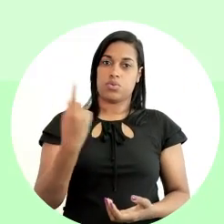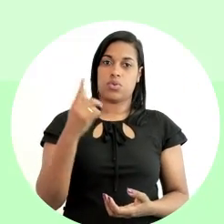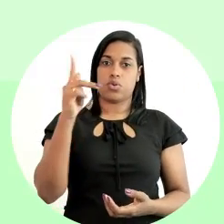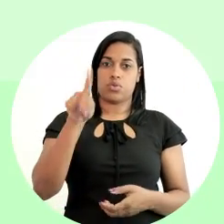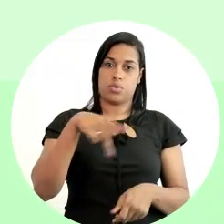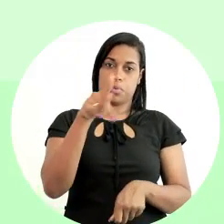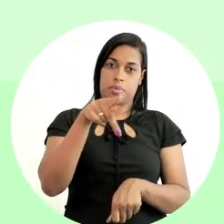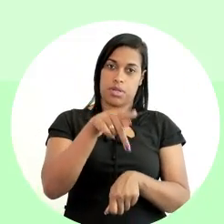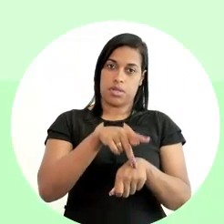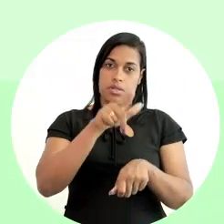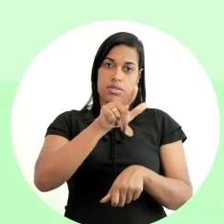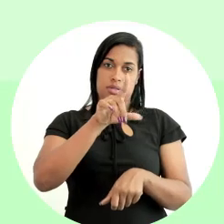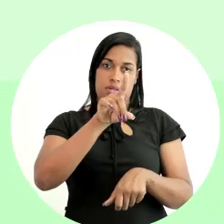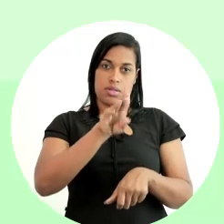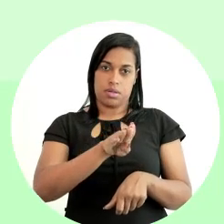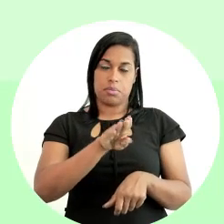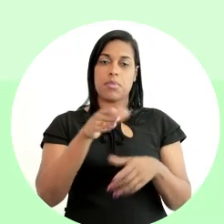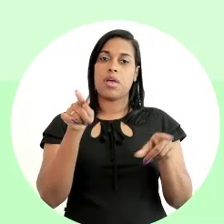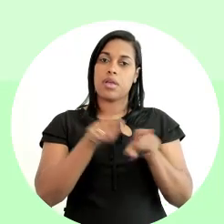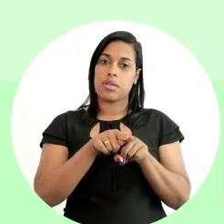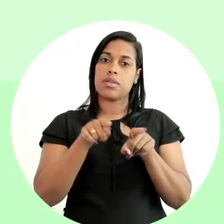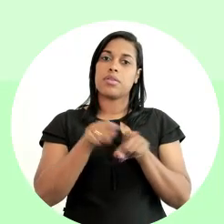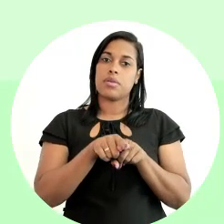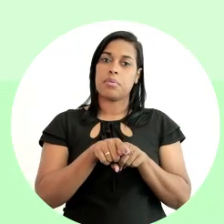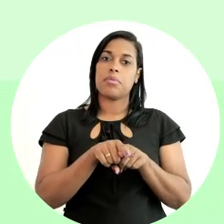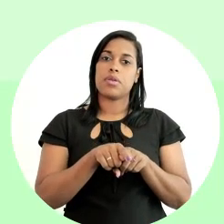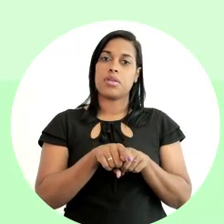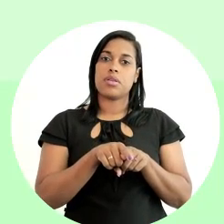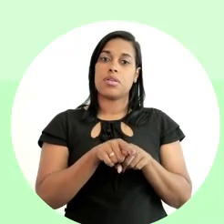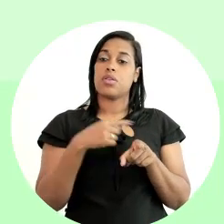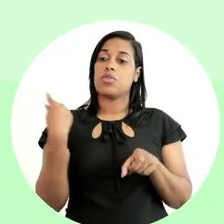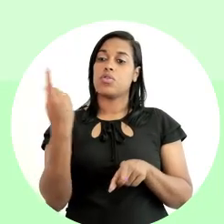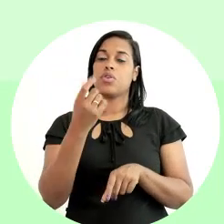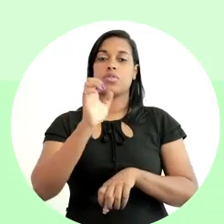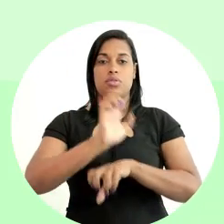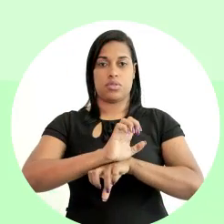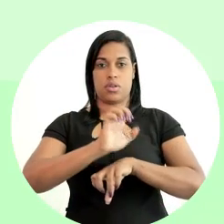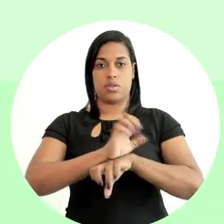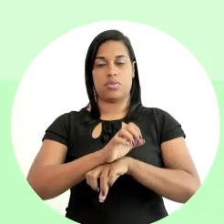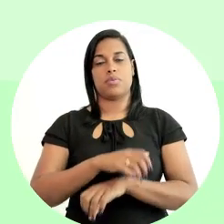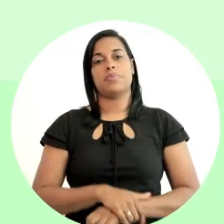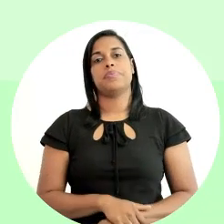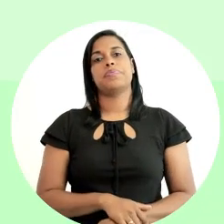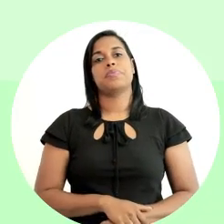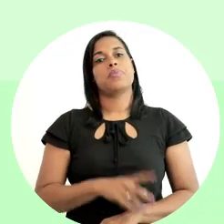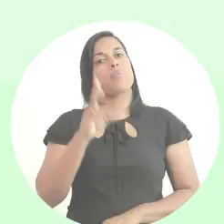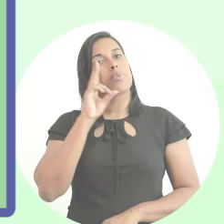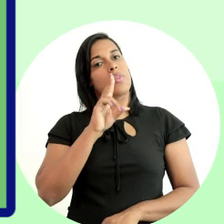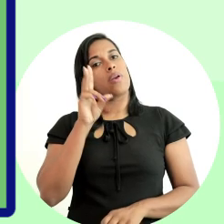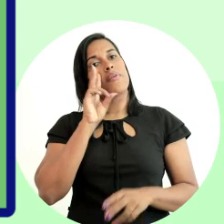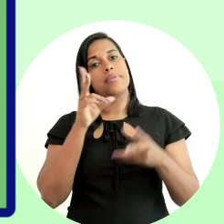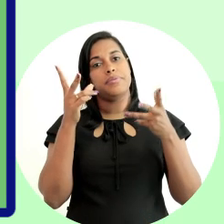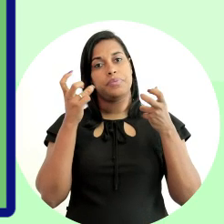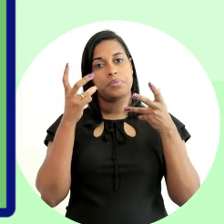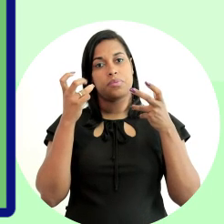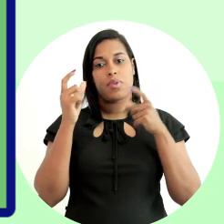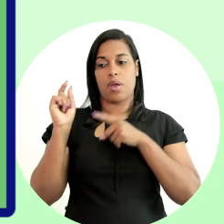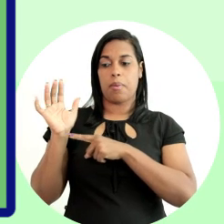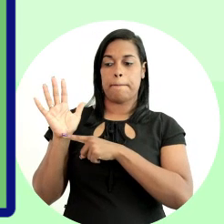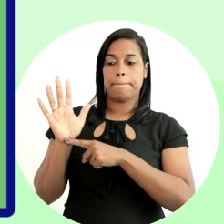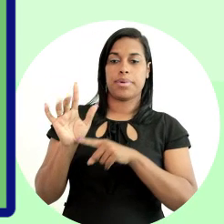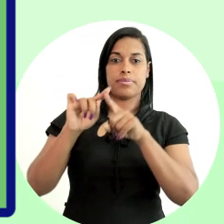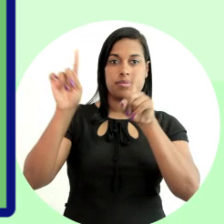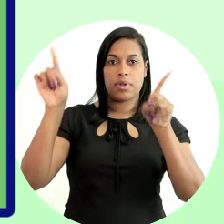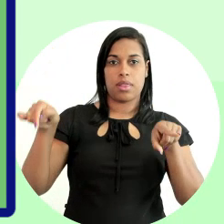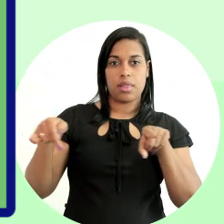nosso país, segundo a LDB, e, consequentemente em nosso estado. Como vocês podem perceber na